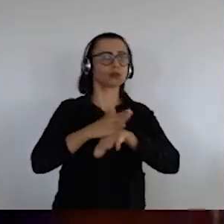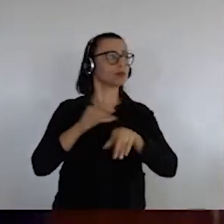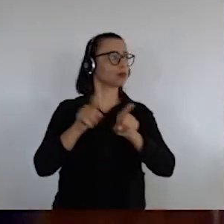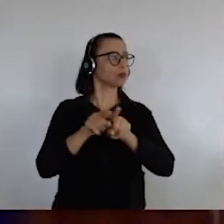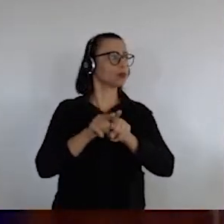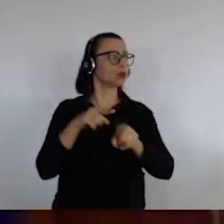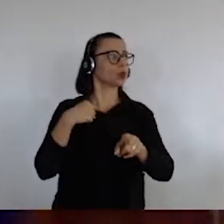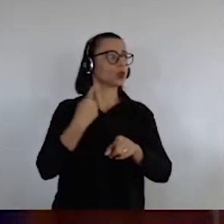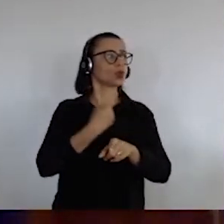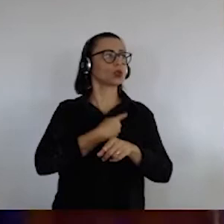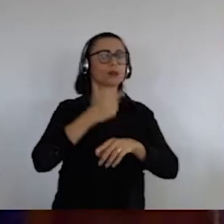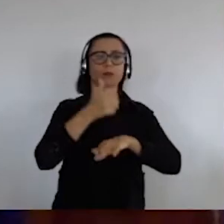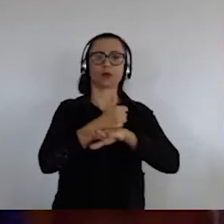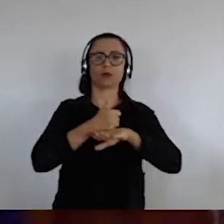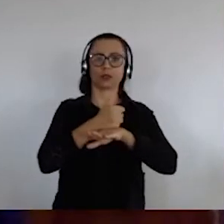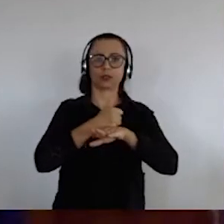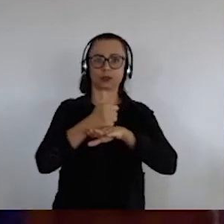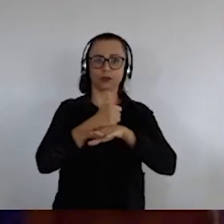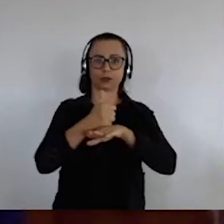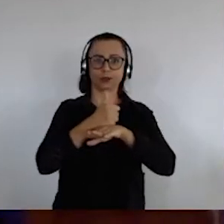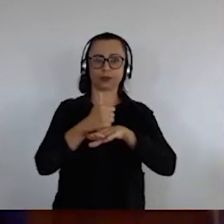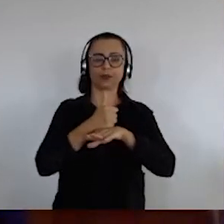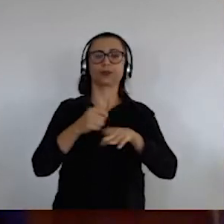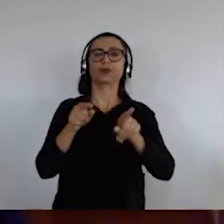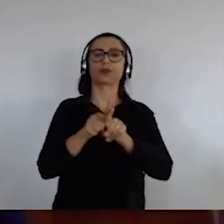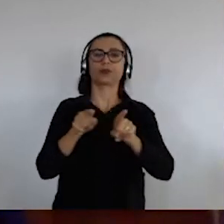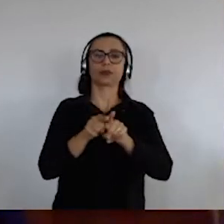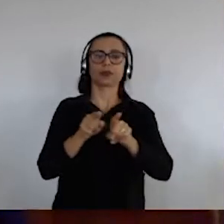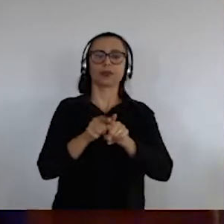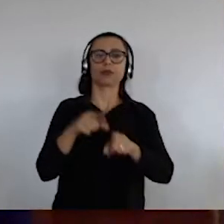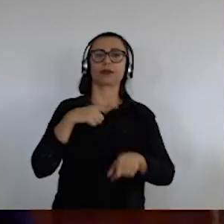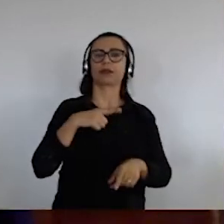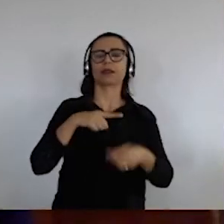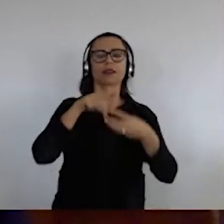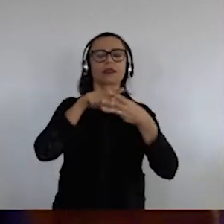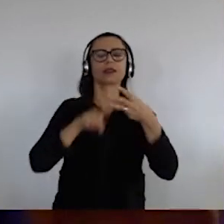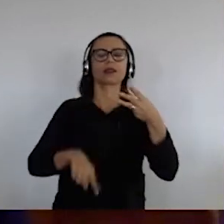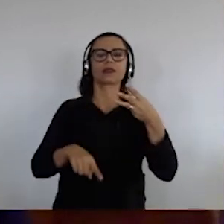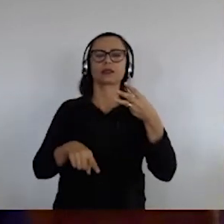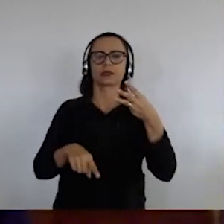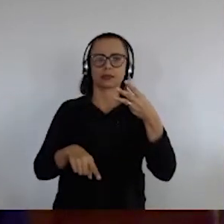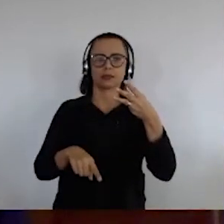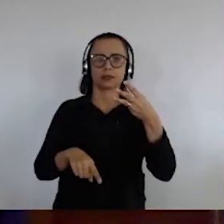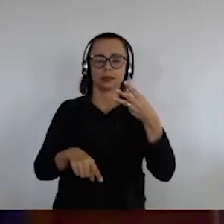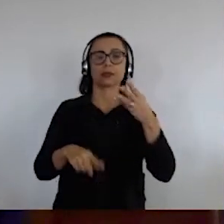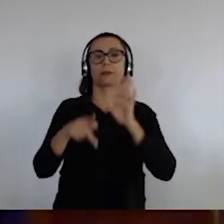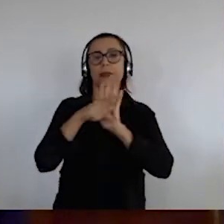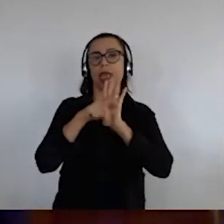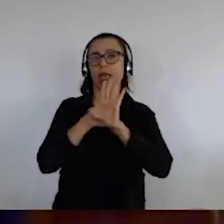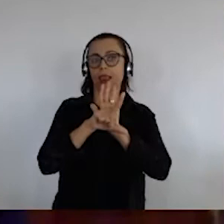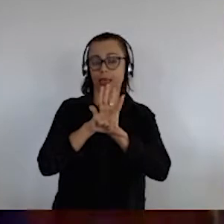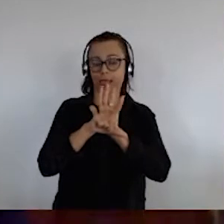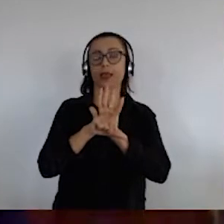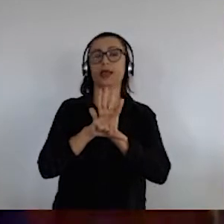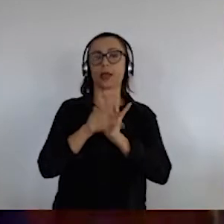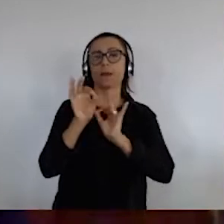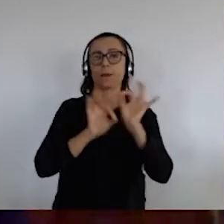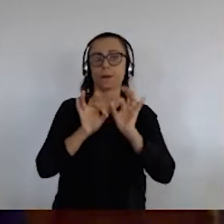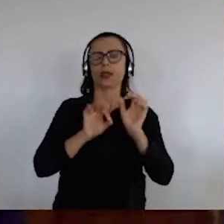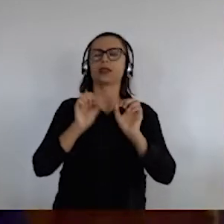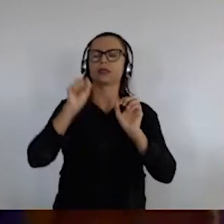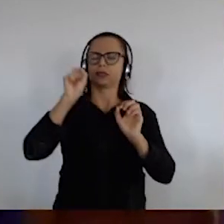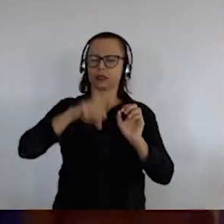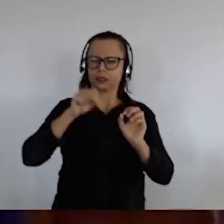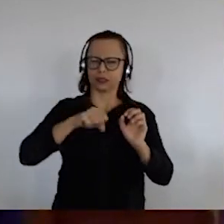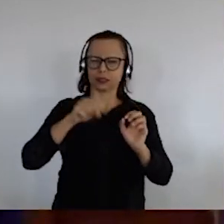profissional da nossa profissão. Além de termos apresentado 3 projetos de lei que visavam, sim, a criminalização